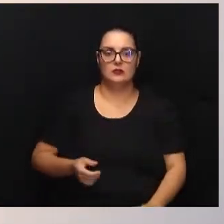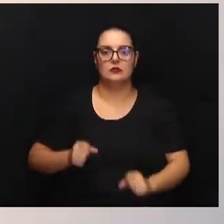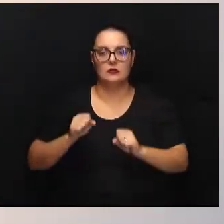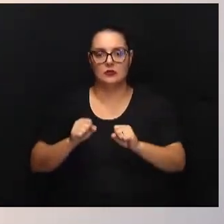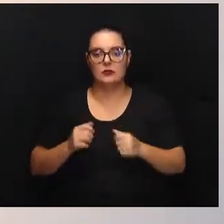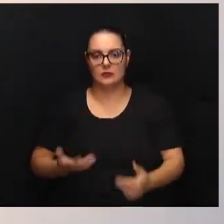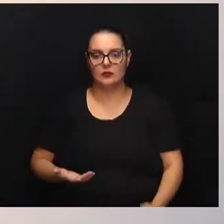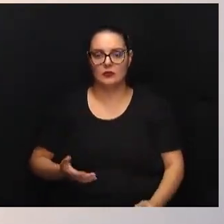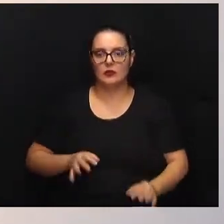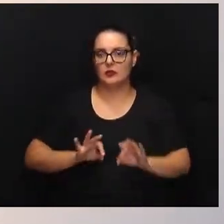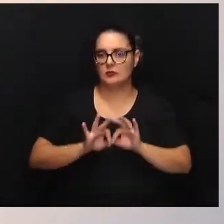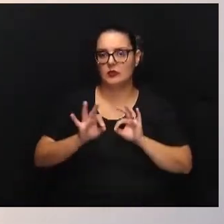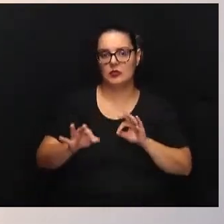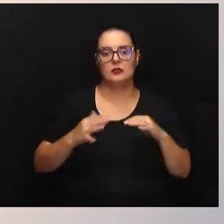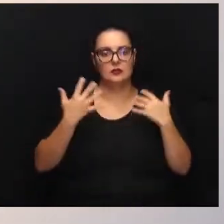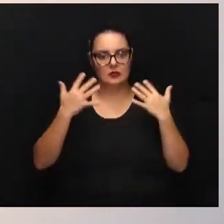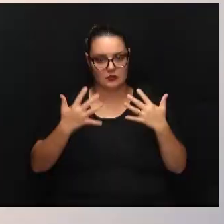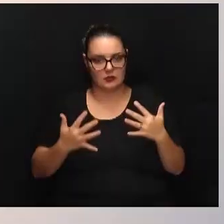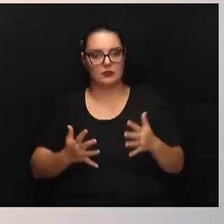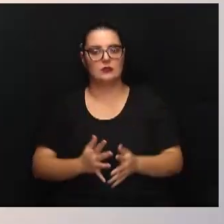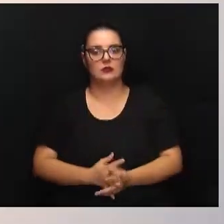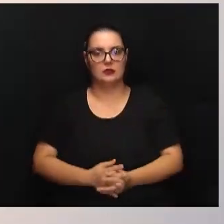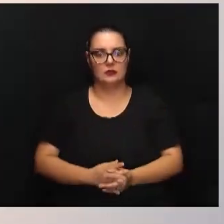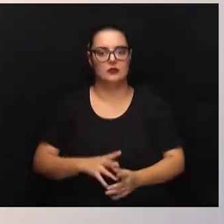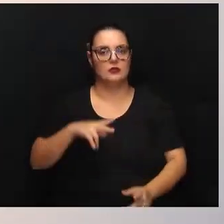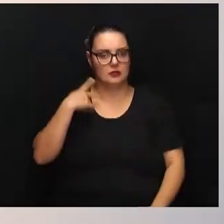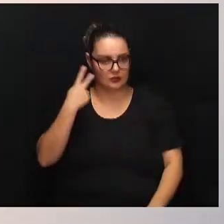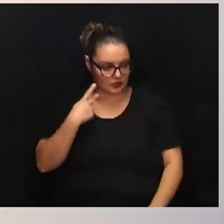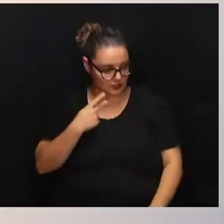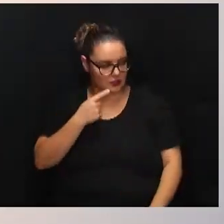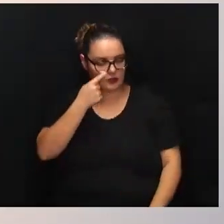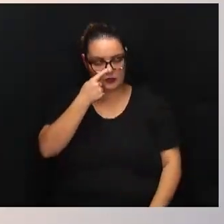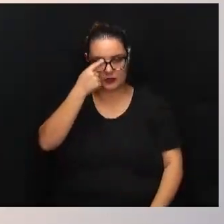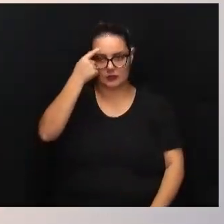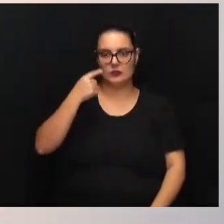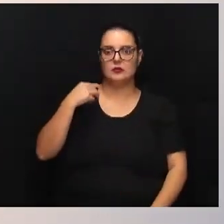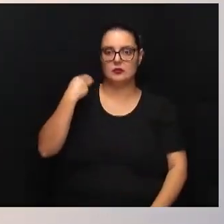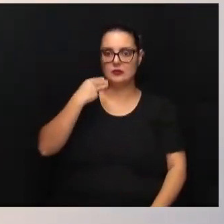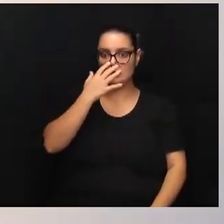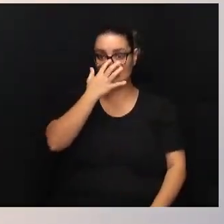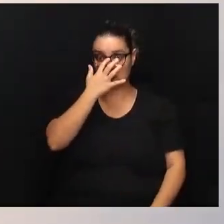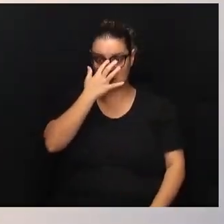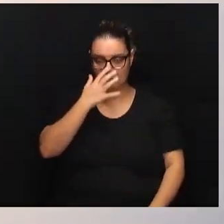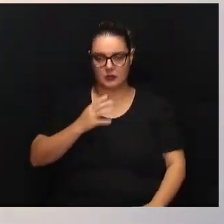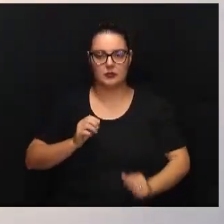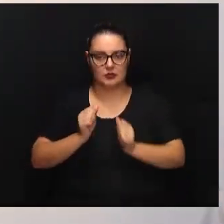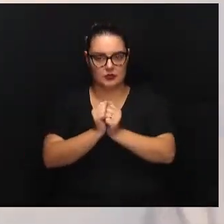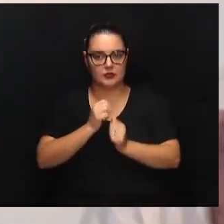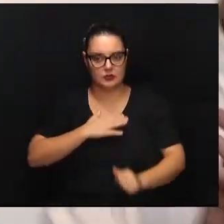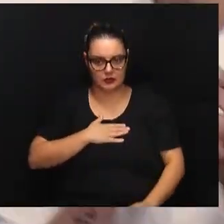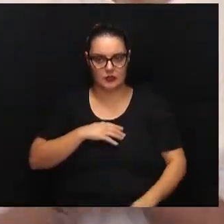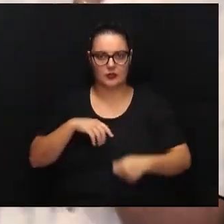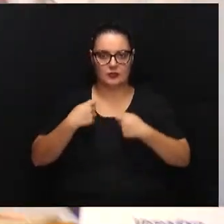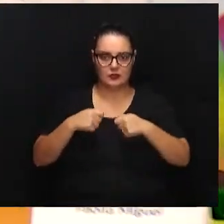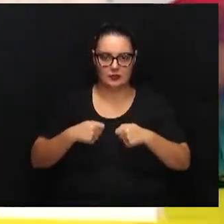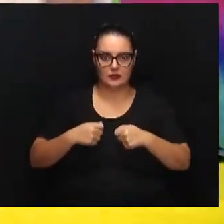as vereadoras, a Paola, a Mariana, e contem comigo aí para o que precisar. Muito obrigada, gente. Uma ótima